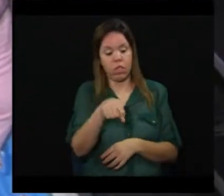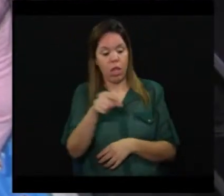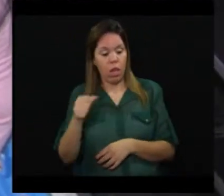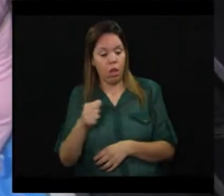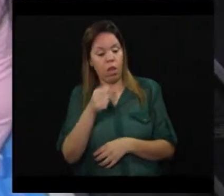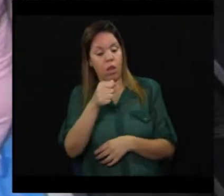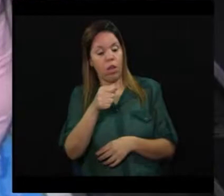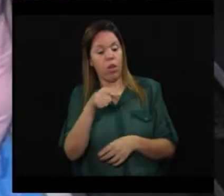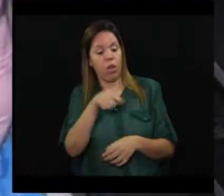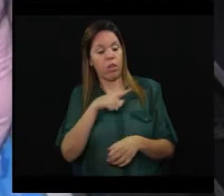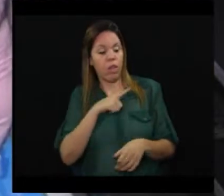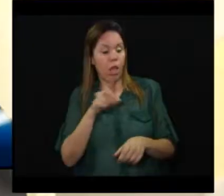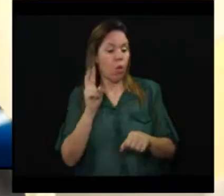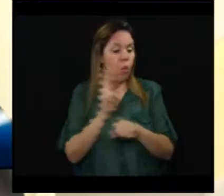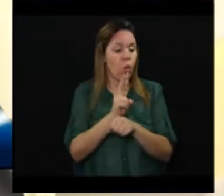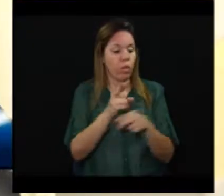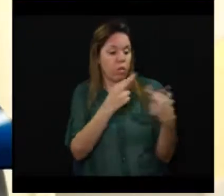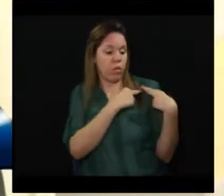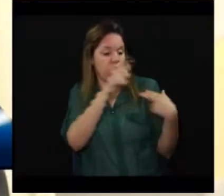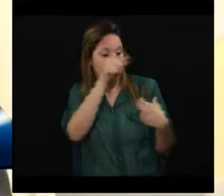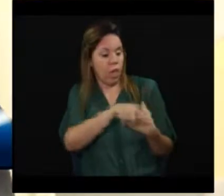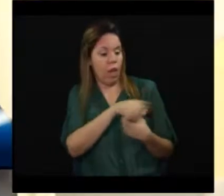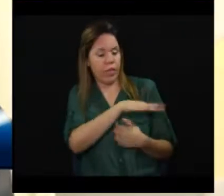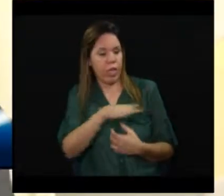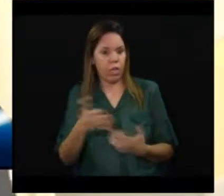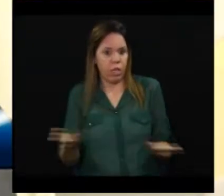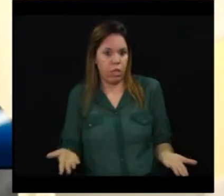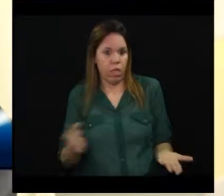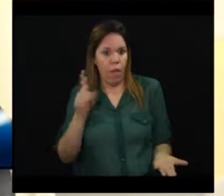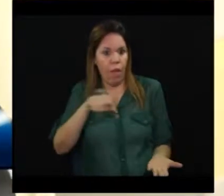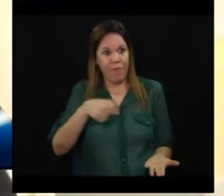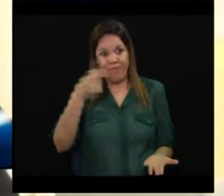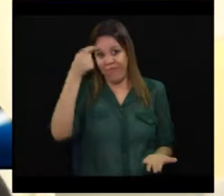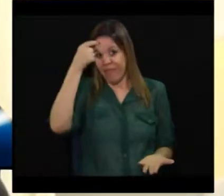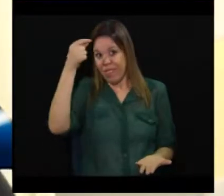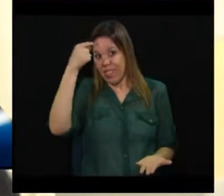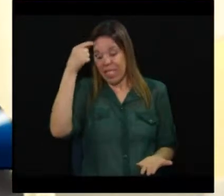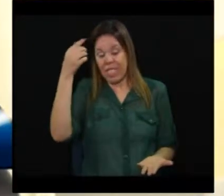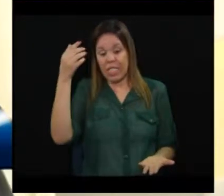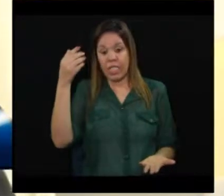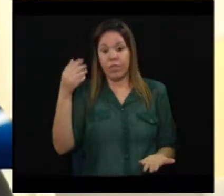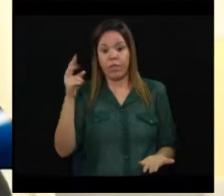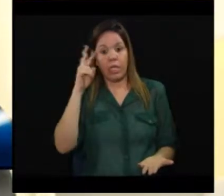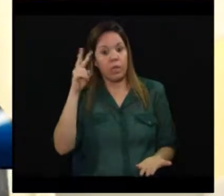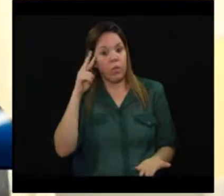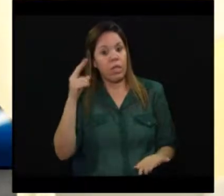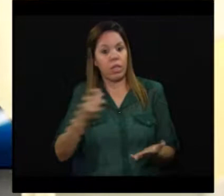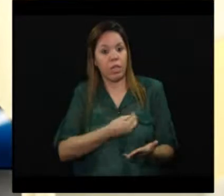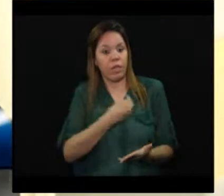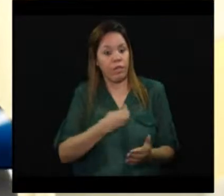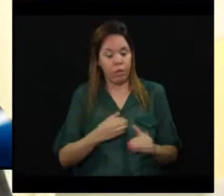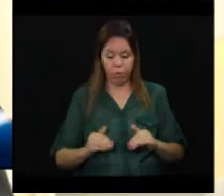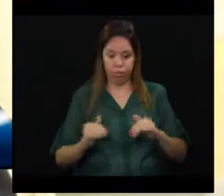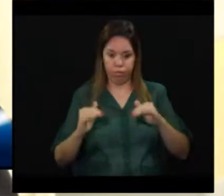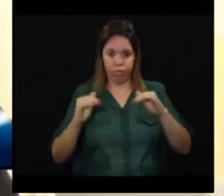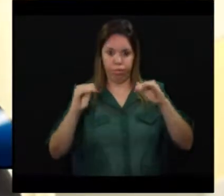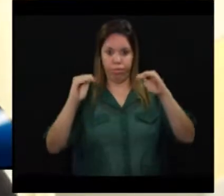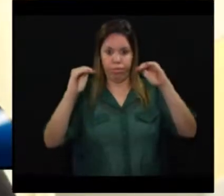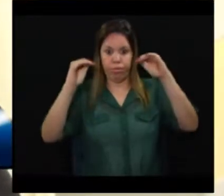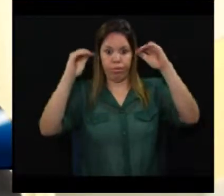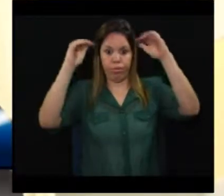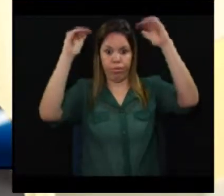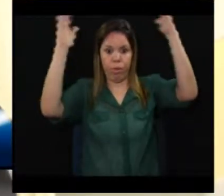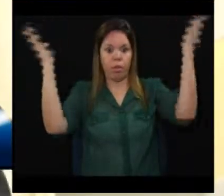autoridade, guarda ou vigilância. É uma síndrome que a criança acaba tendo na sua adolescência, na sua